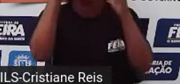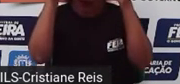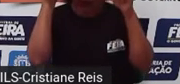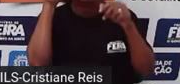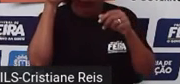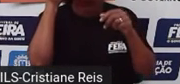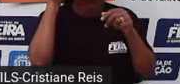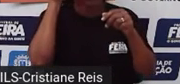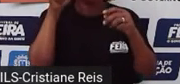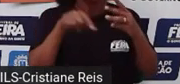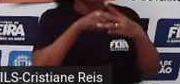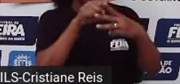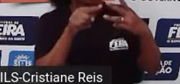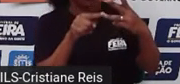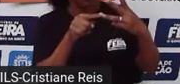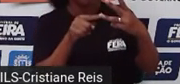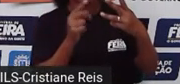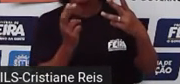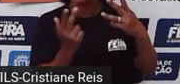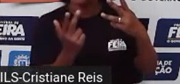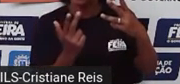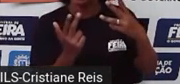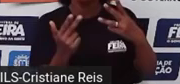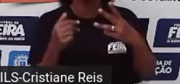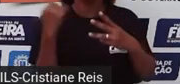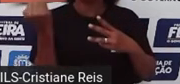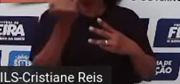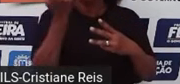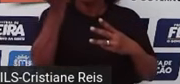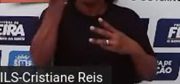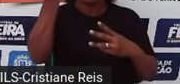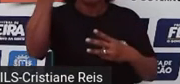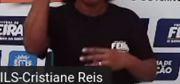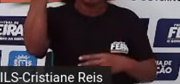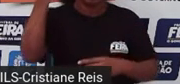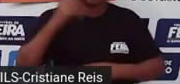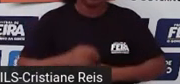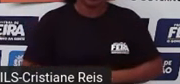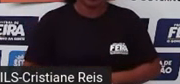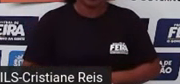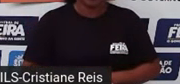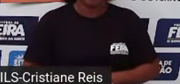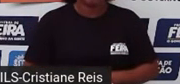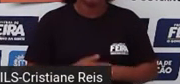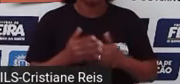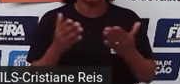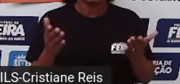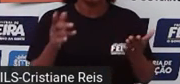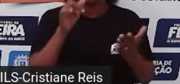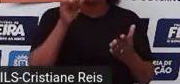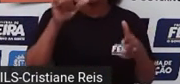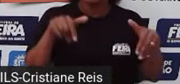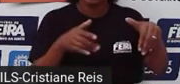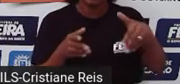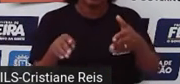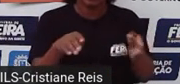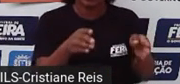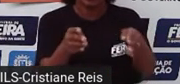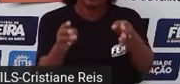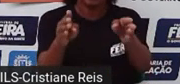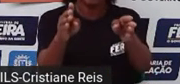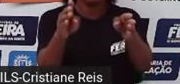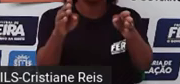naturais aí e o fato né deles estarem nessas áreas urbanas com um nesses grandes aglomerados